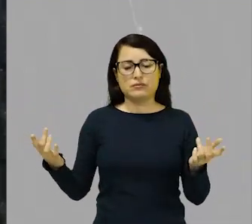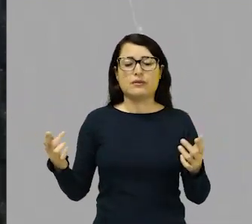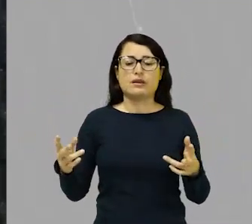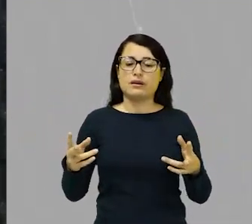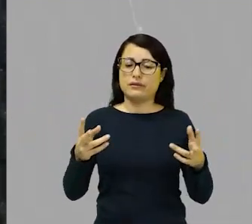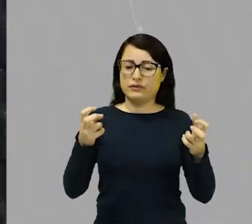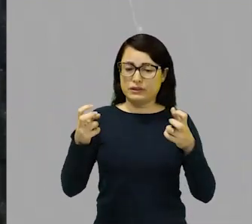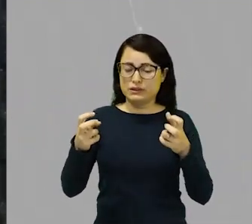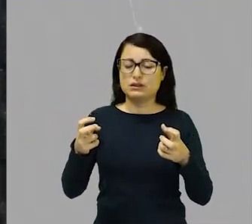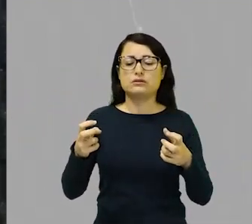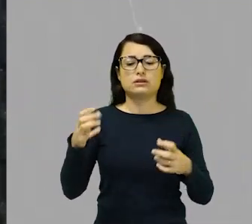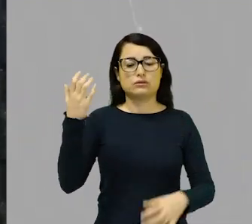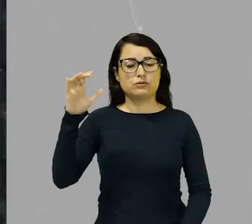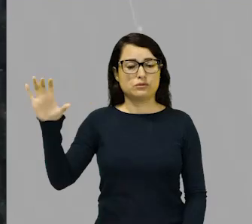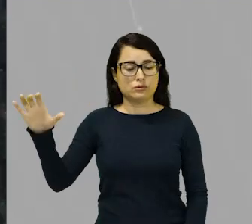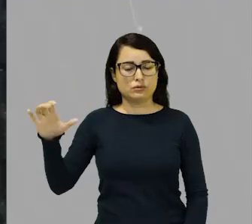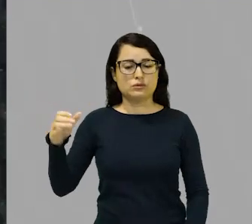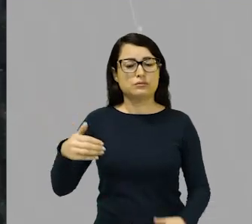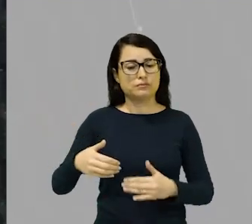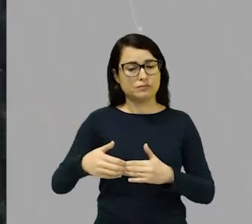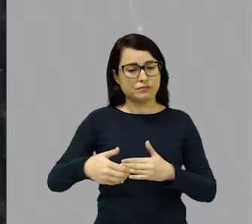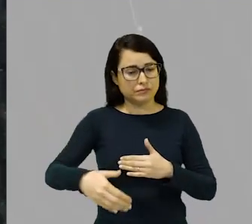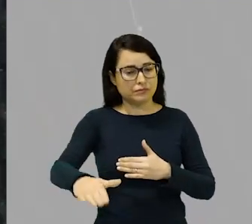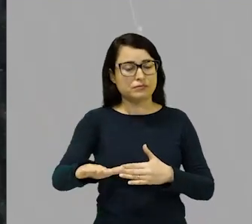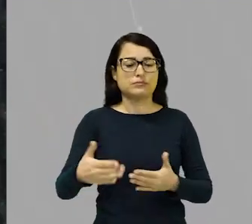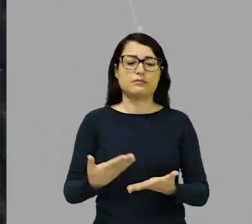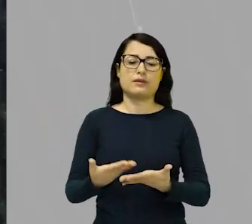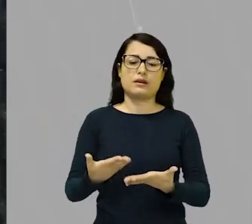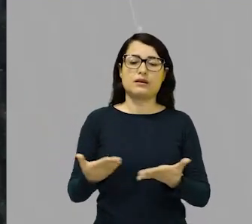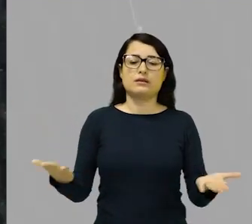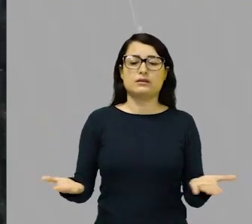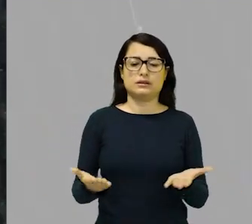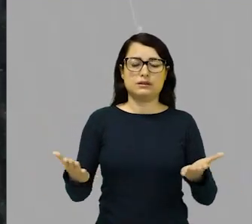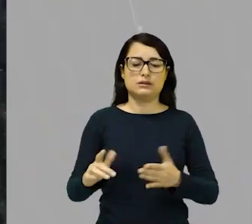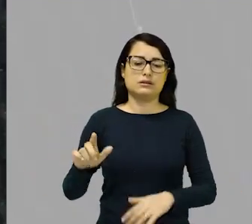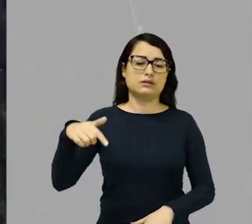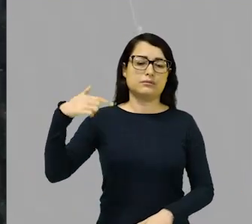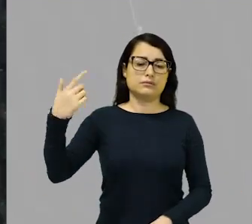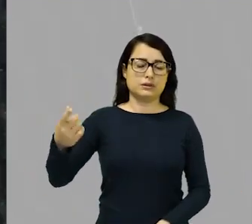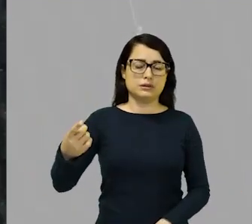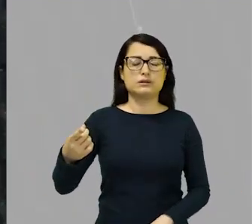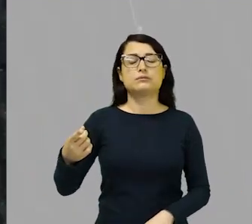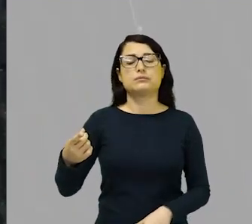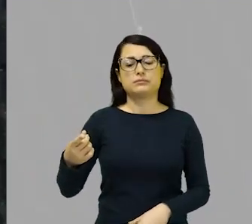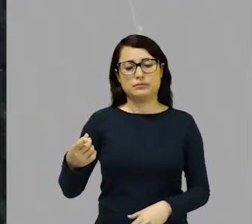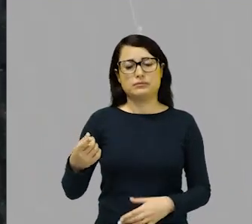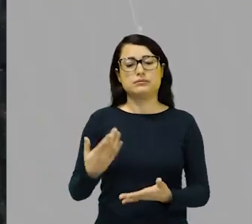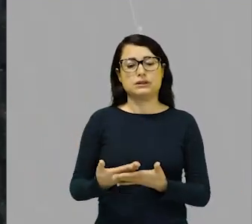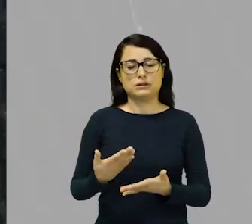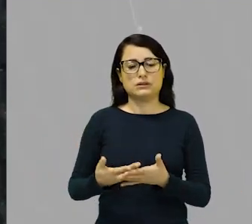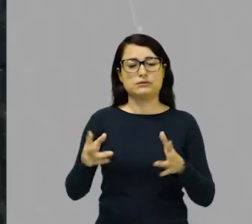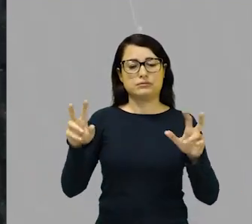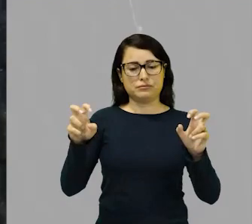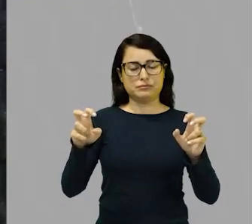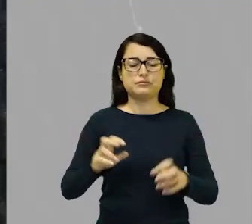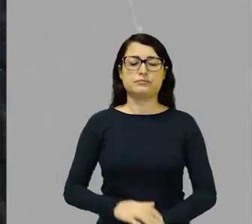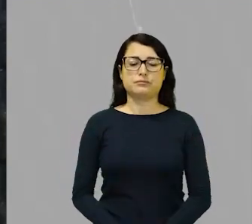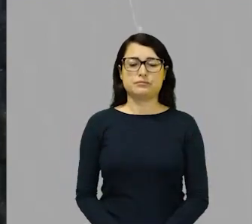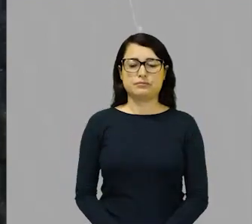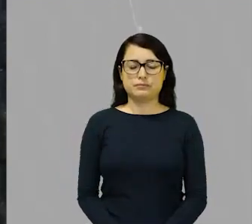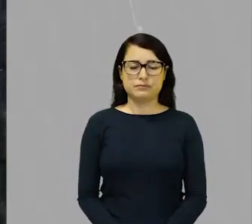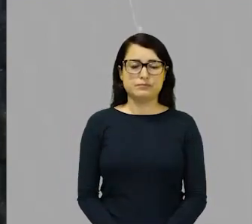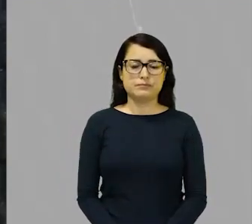sobre a cultura que a gente vai conduzir a aula de hoje e também as próximas aulas que a gente terá sobre o assunto.